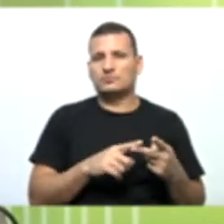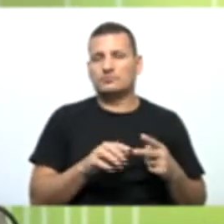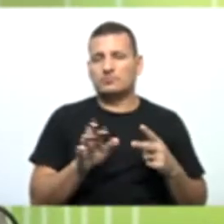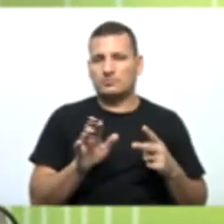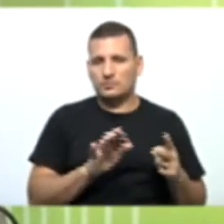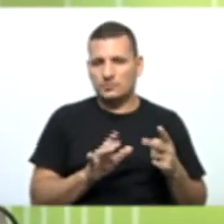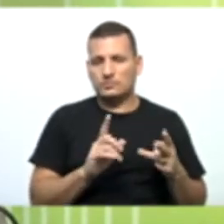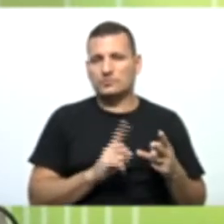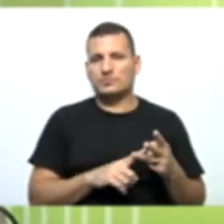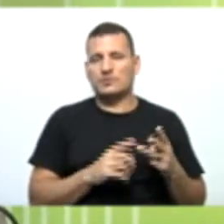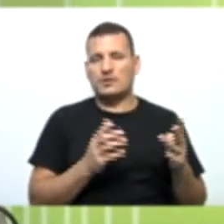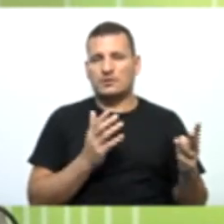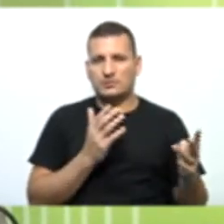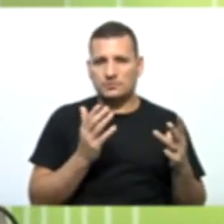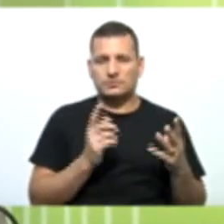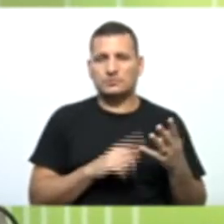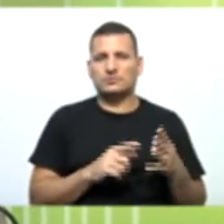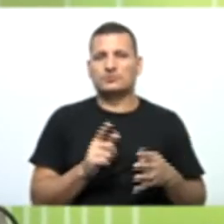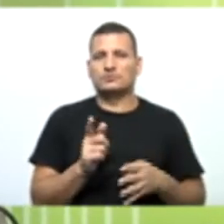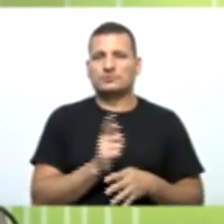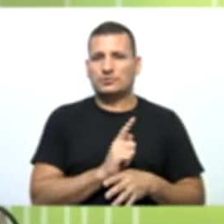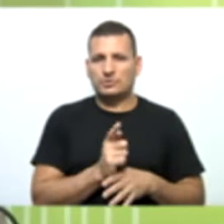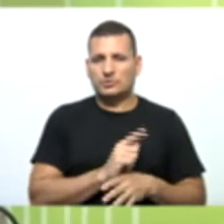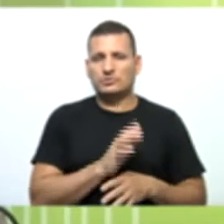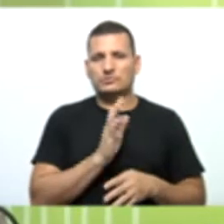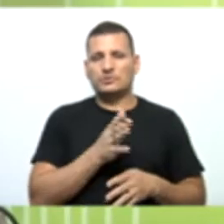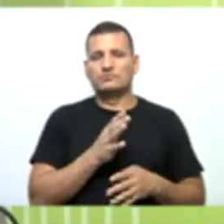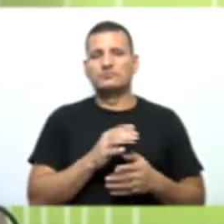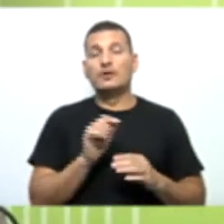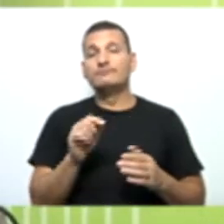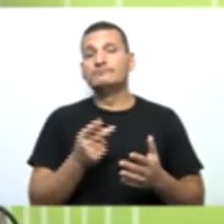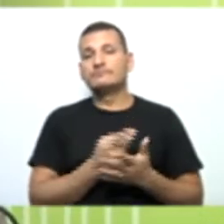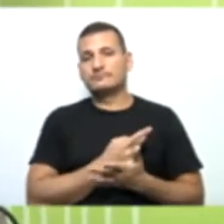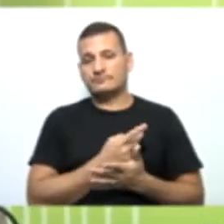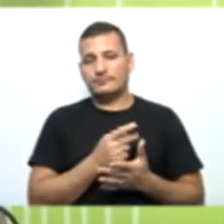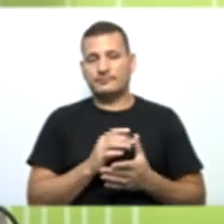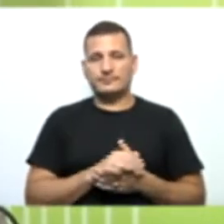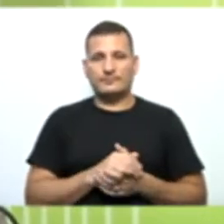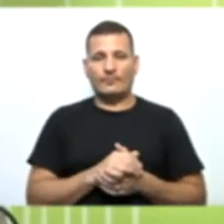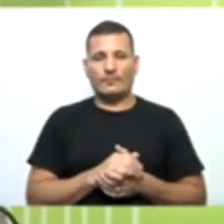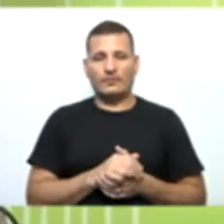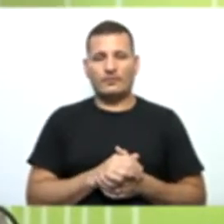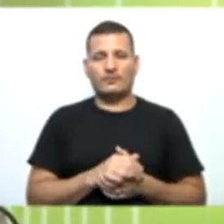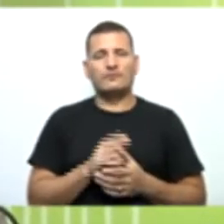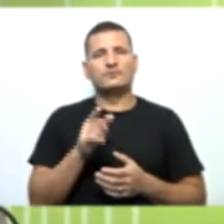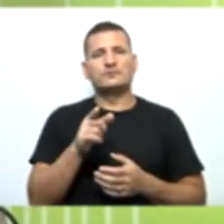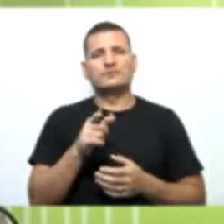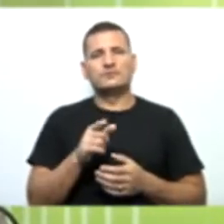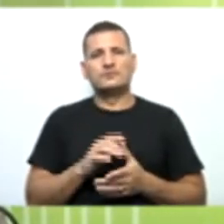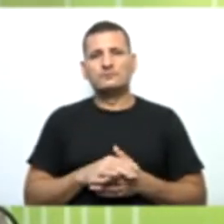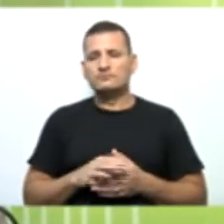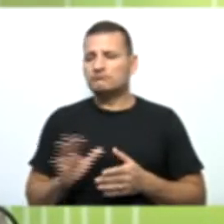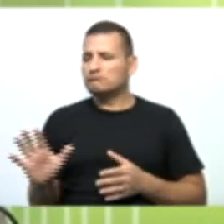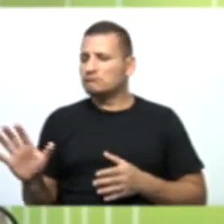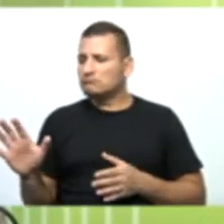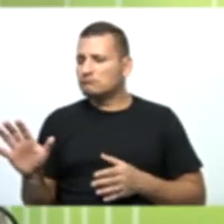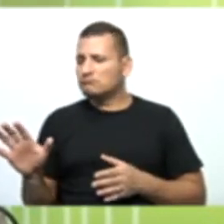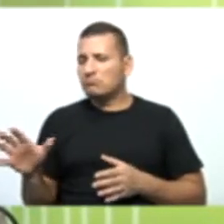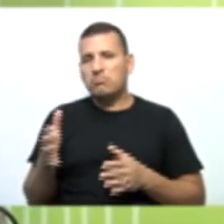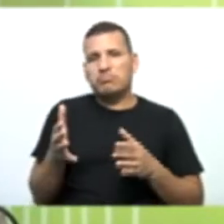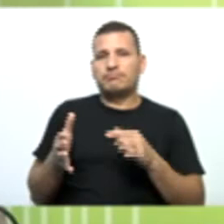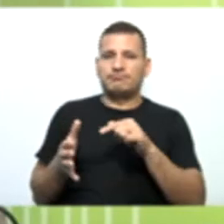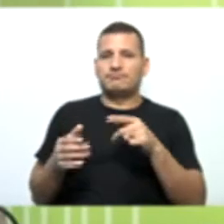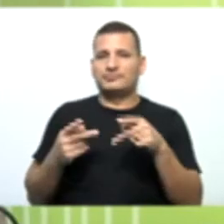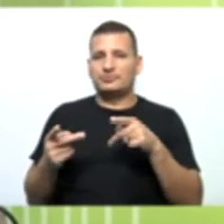tem um analista, tem um gerente. Aí o que acontece? Você pega um projeto que não tem necessidade dessa equipe toda. Ó,